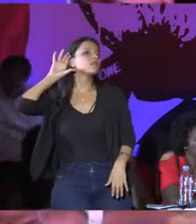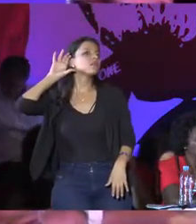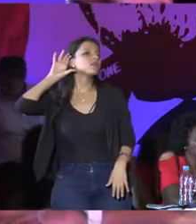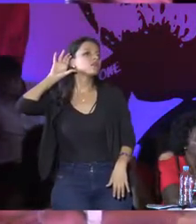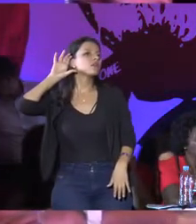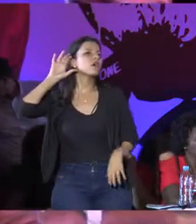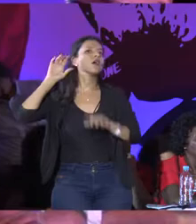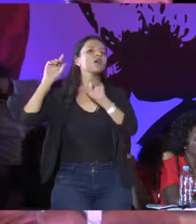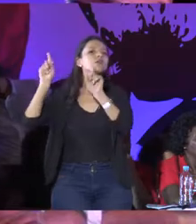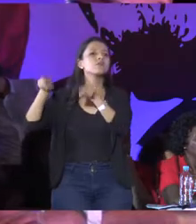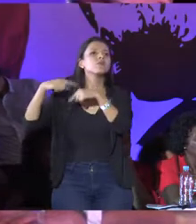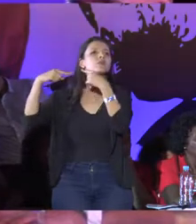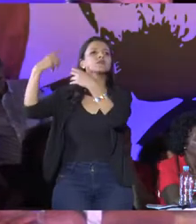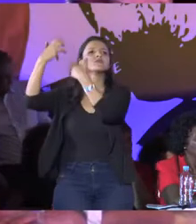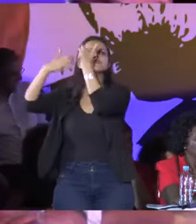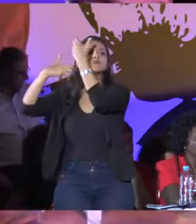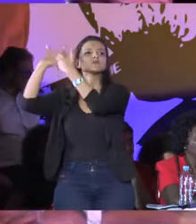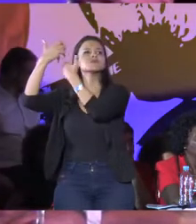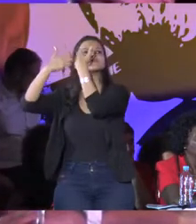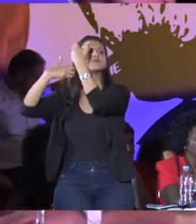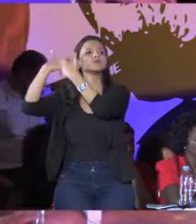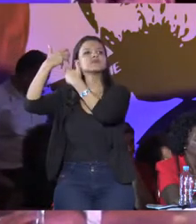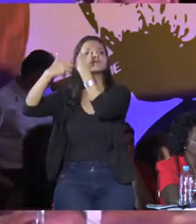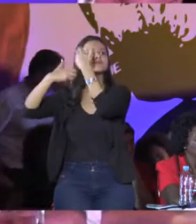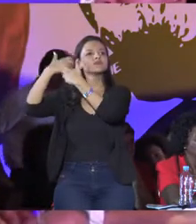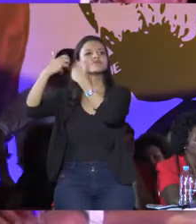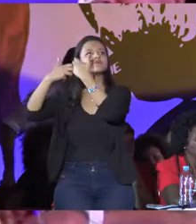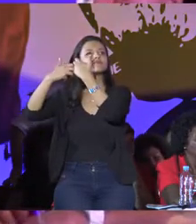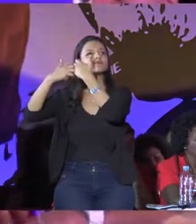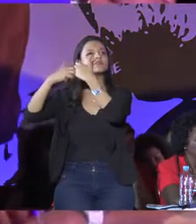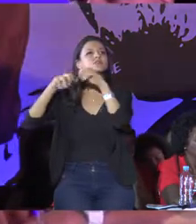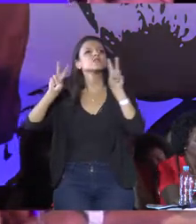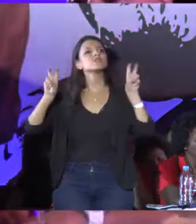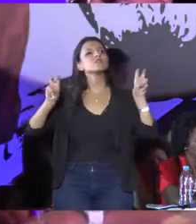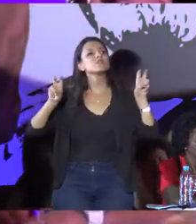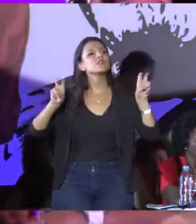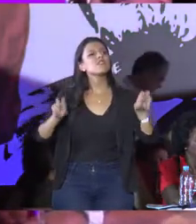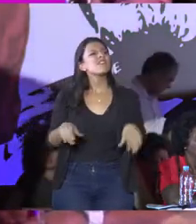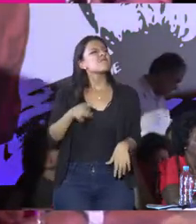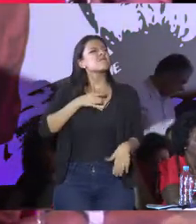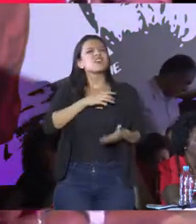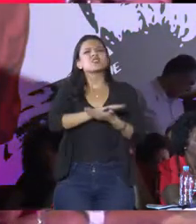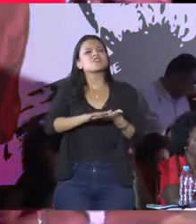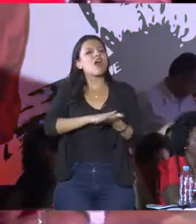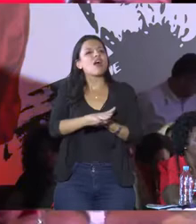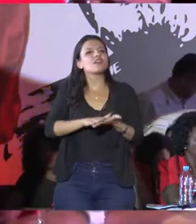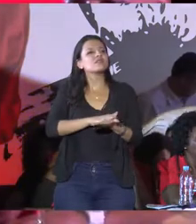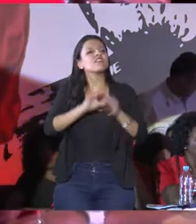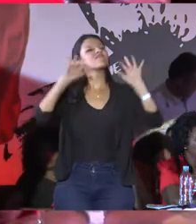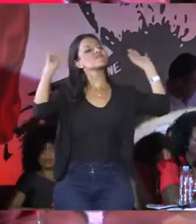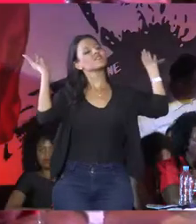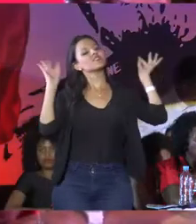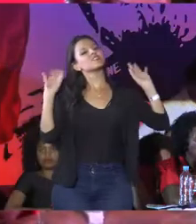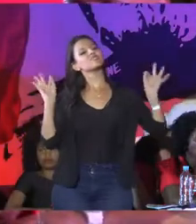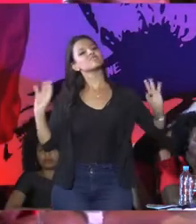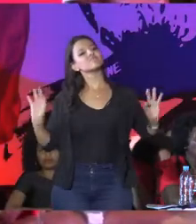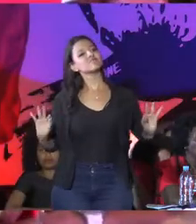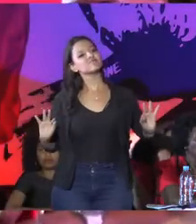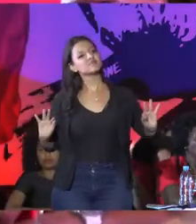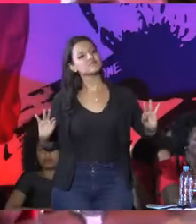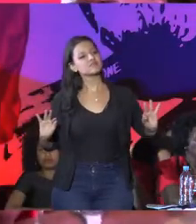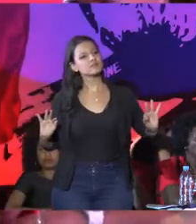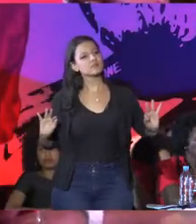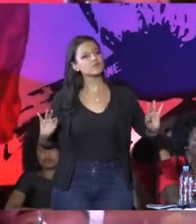célebre canção "Sem medo de ser, sem medo de ser feliz". Aquilo